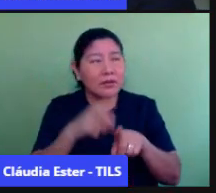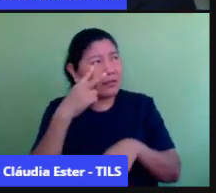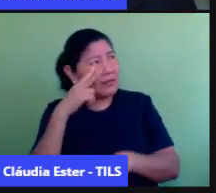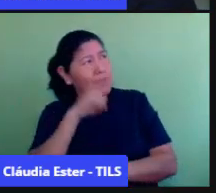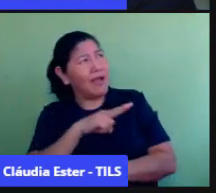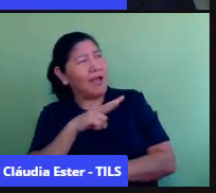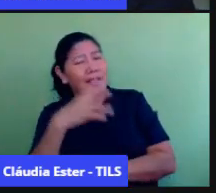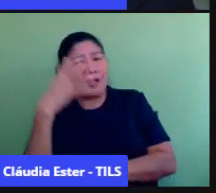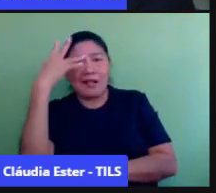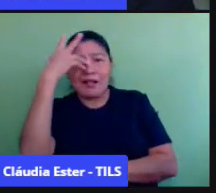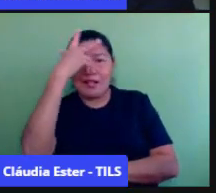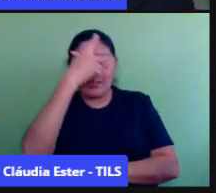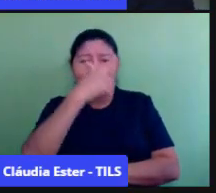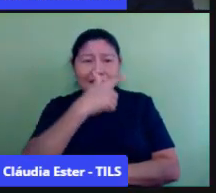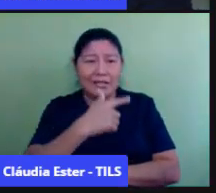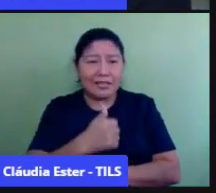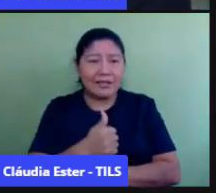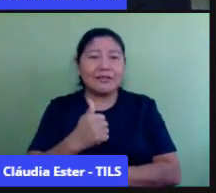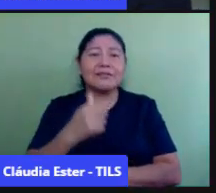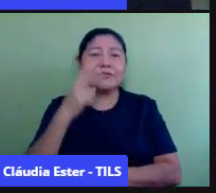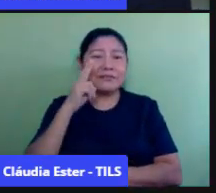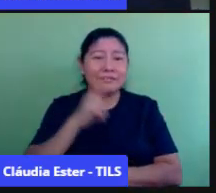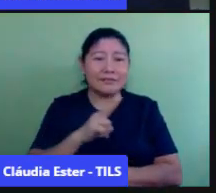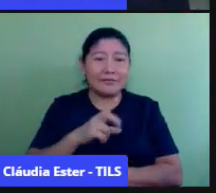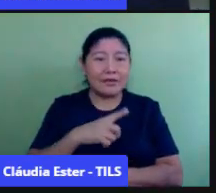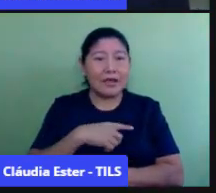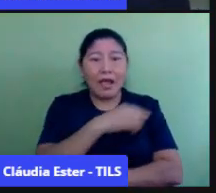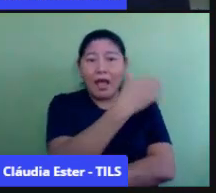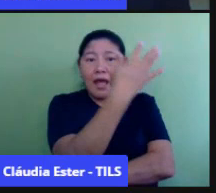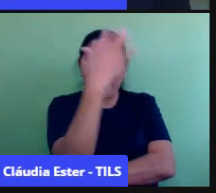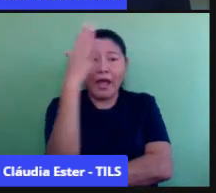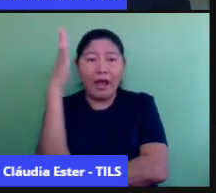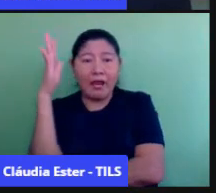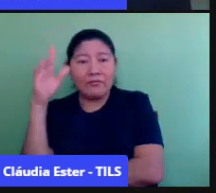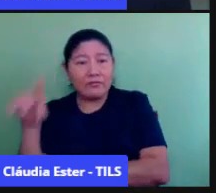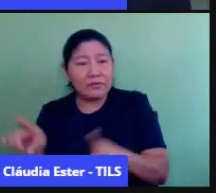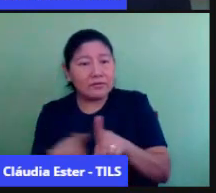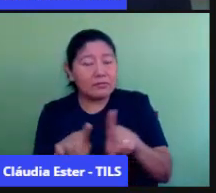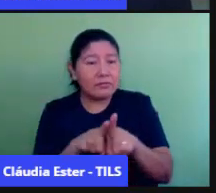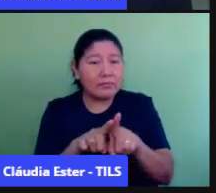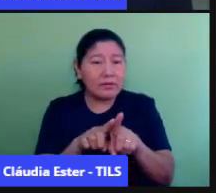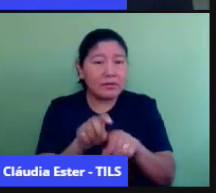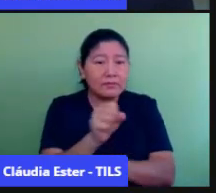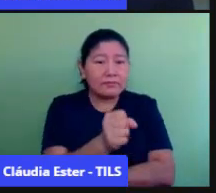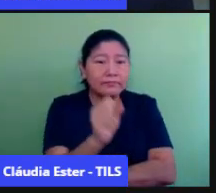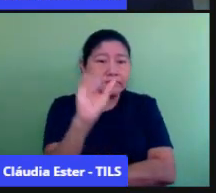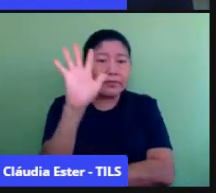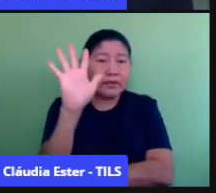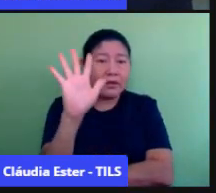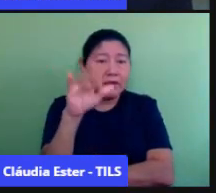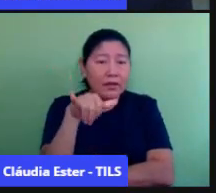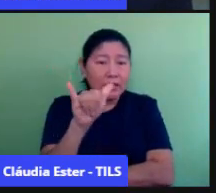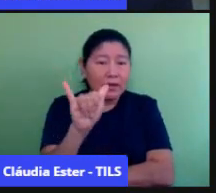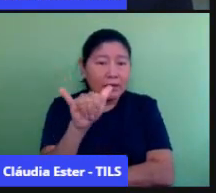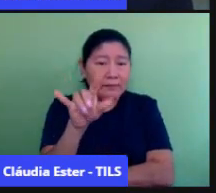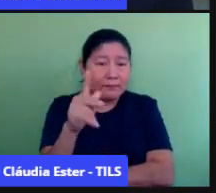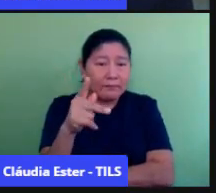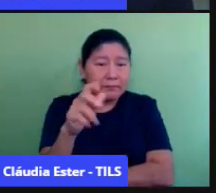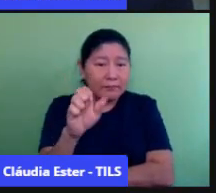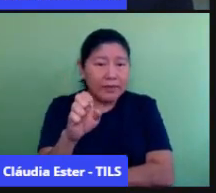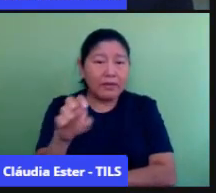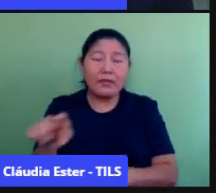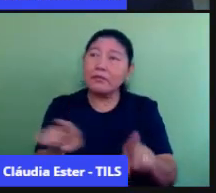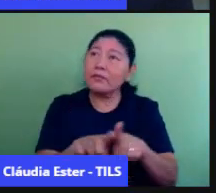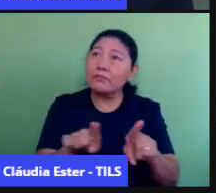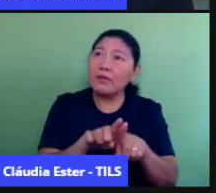os ipês que estão plantados por aí, né? Então, a gente é conhecido lá como Cidade